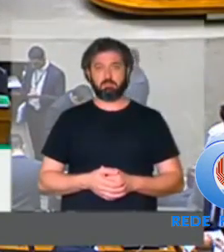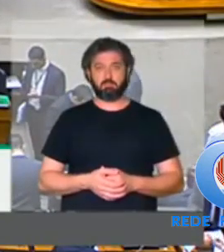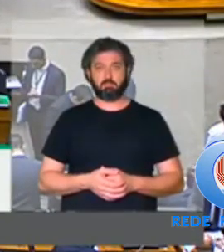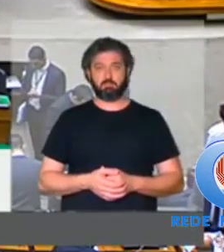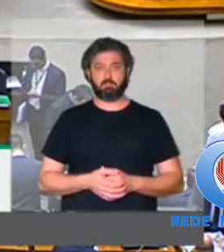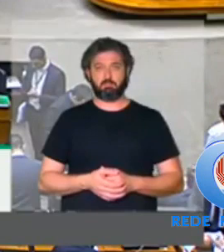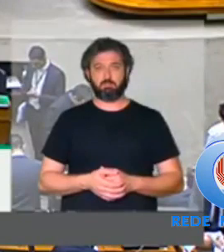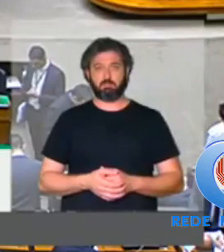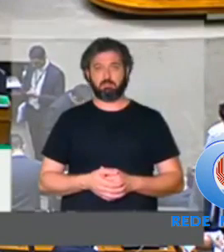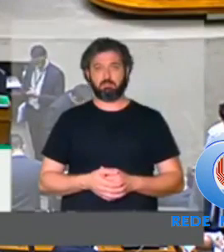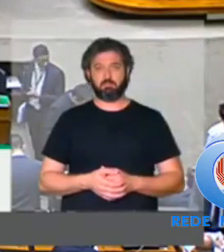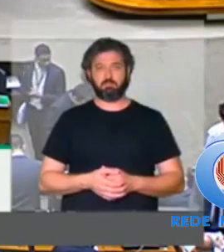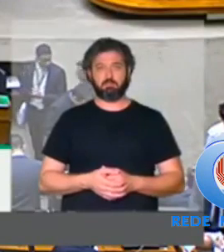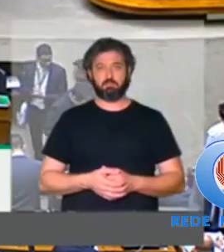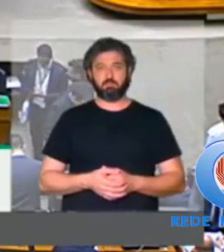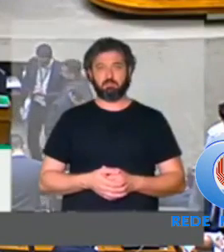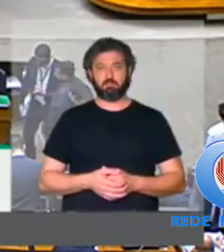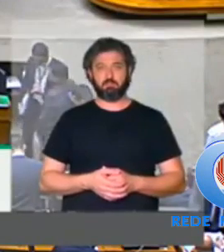Tem algum líder aí?